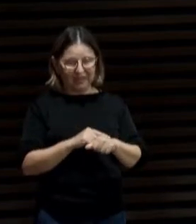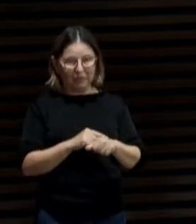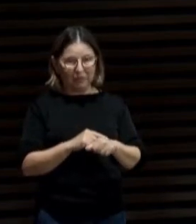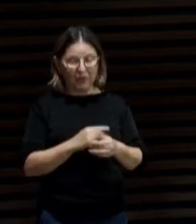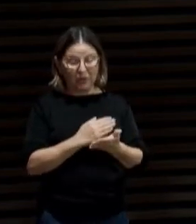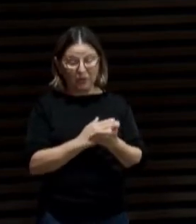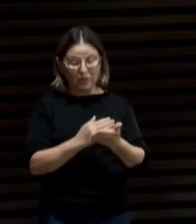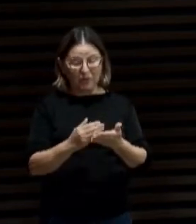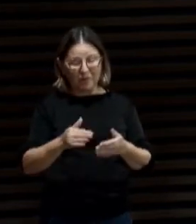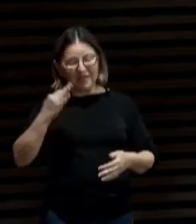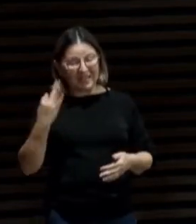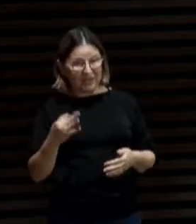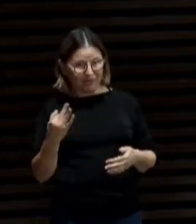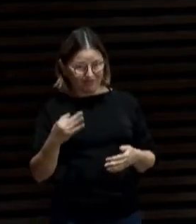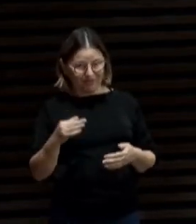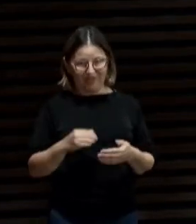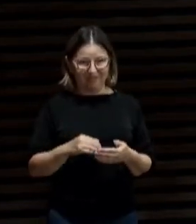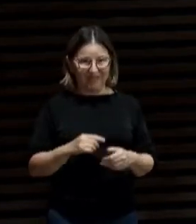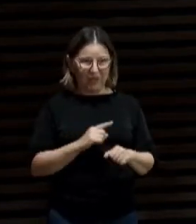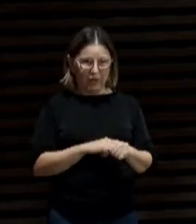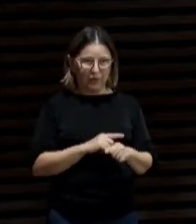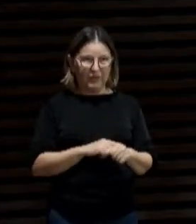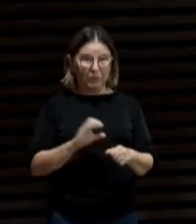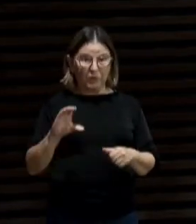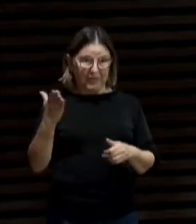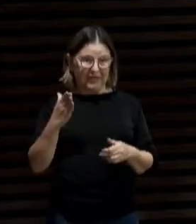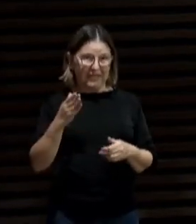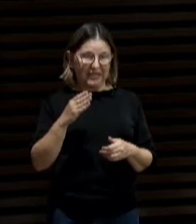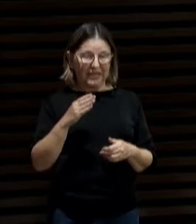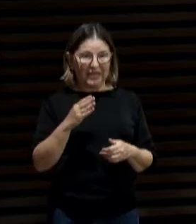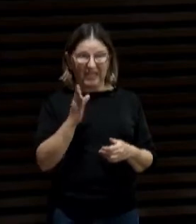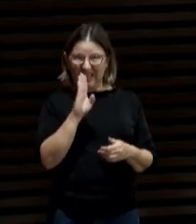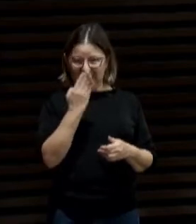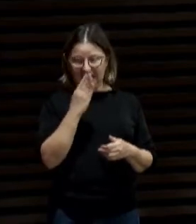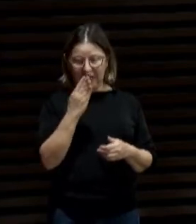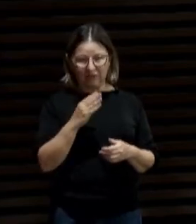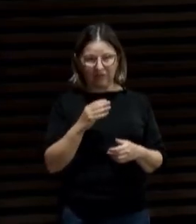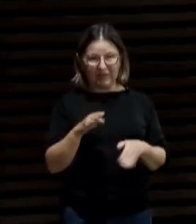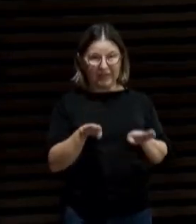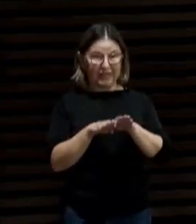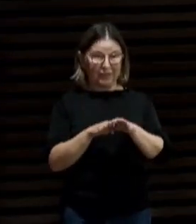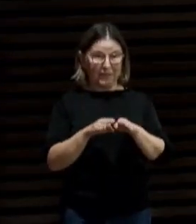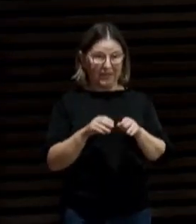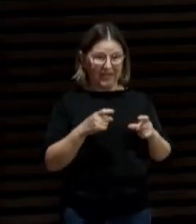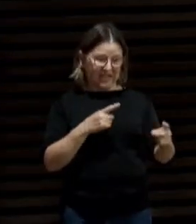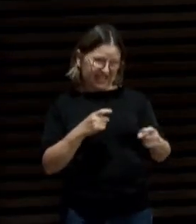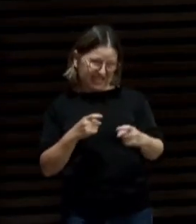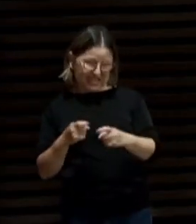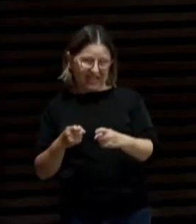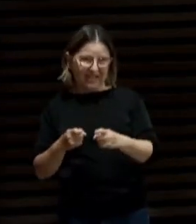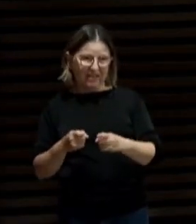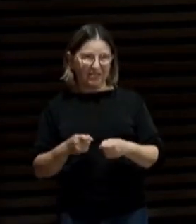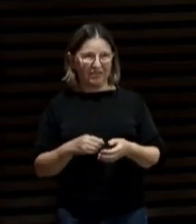Seria um tempo que, segundo ele, haveria muito engano. Além disso, haveria guerras, rumores de